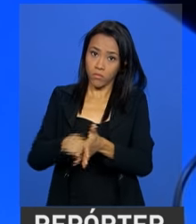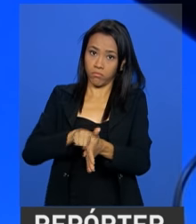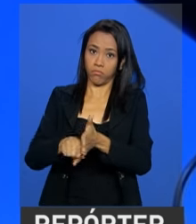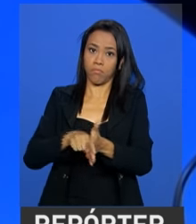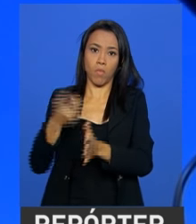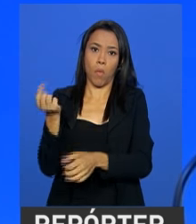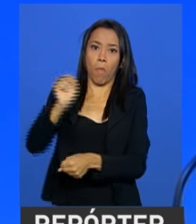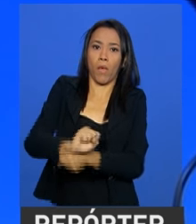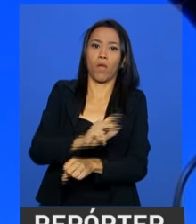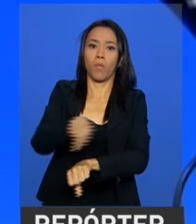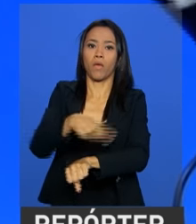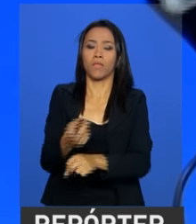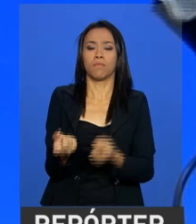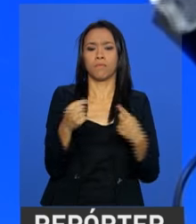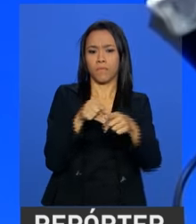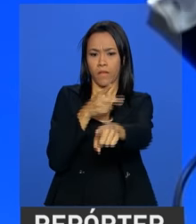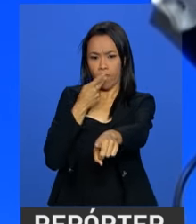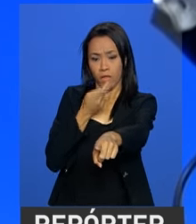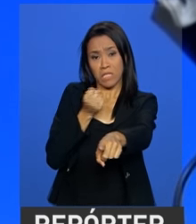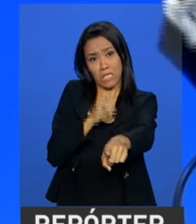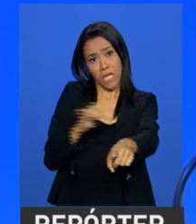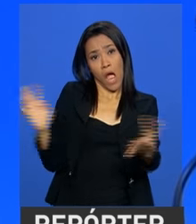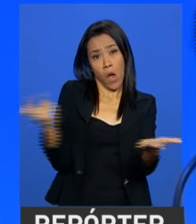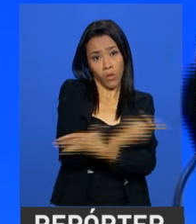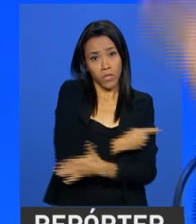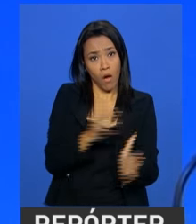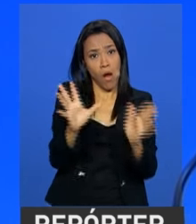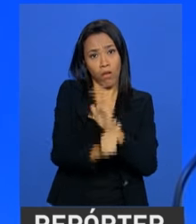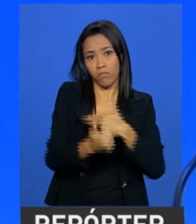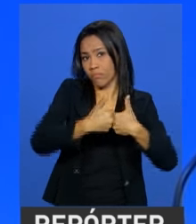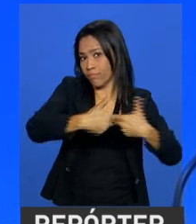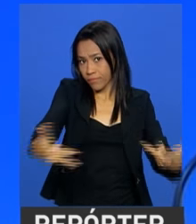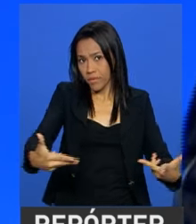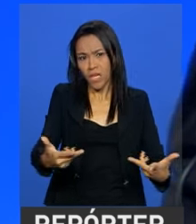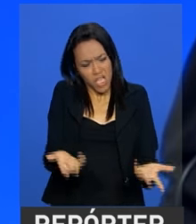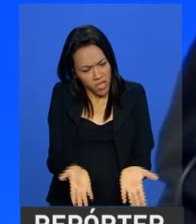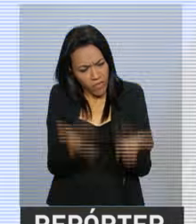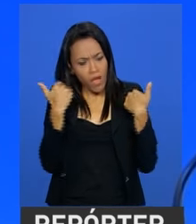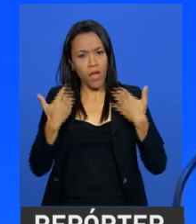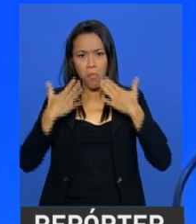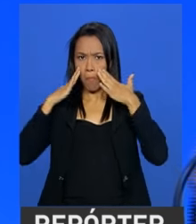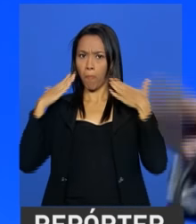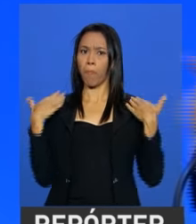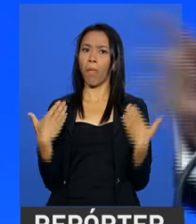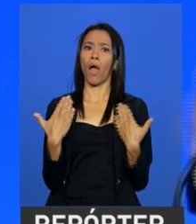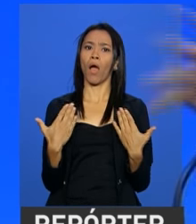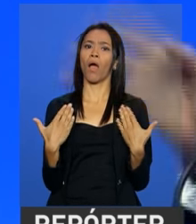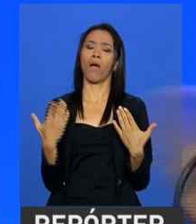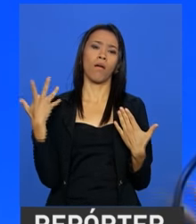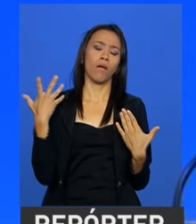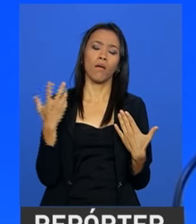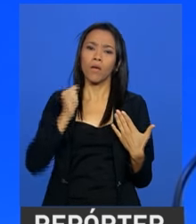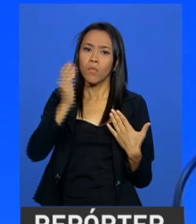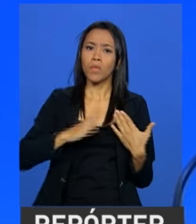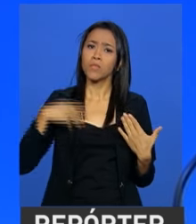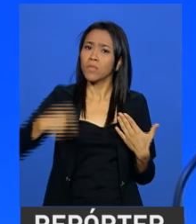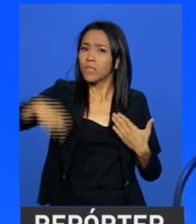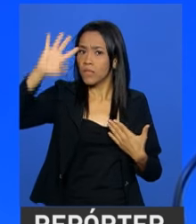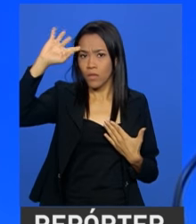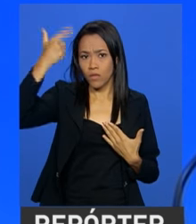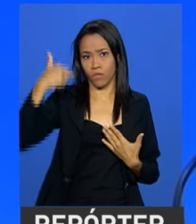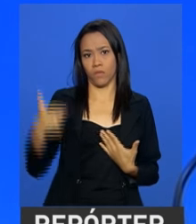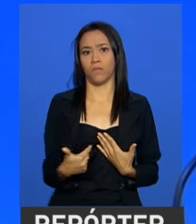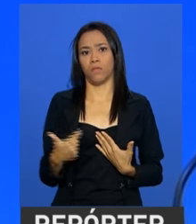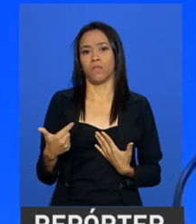houver delitos malfeitos, que venham todo à luz de uma única vez, porque o Brasil precisa resolver isso